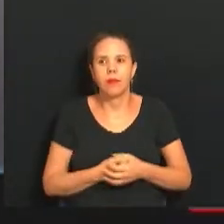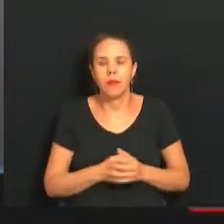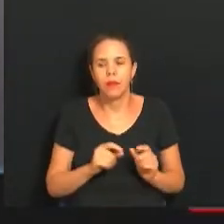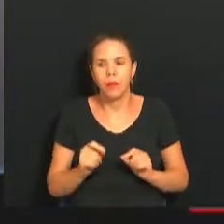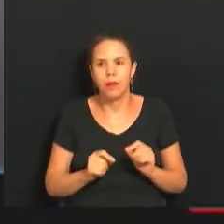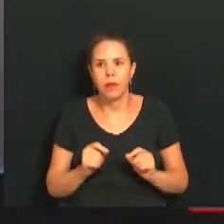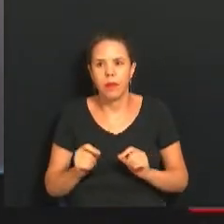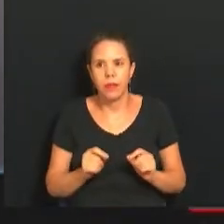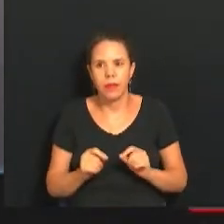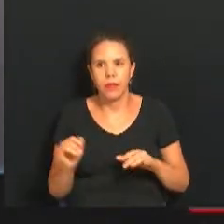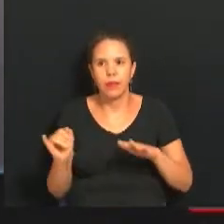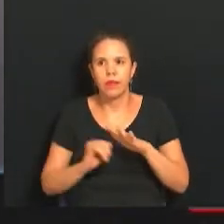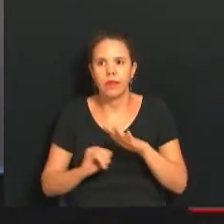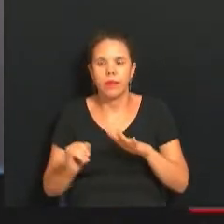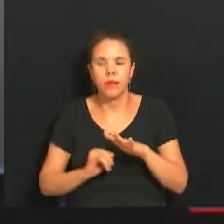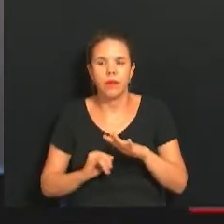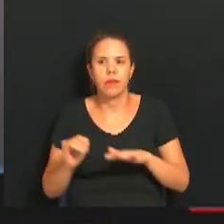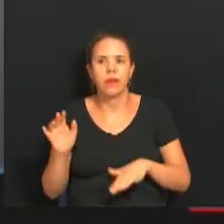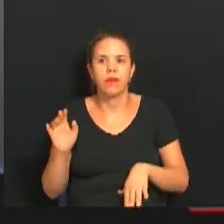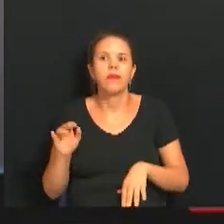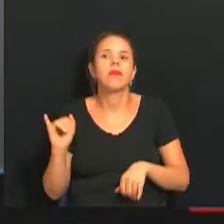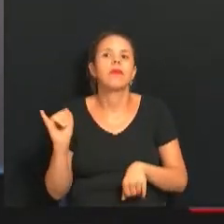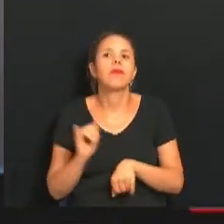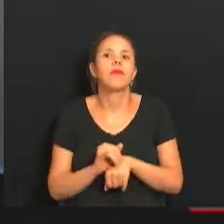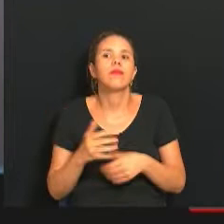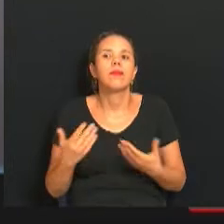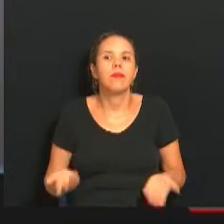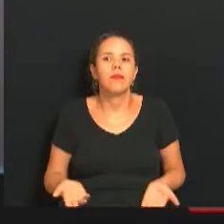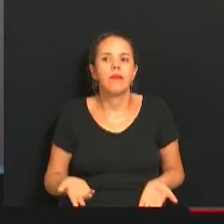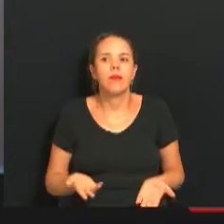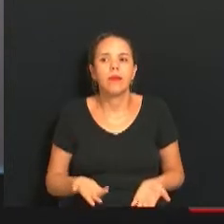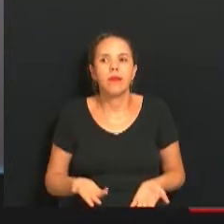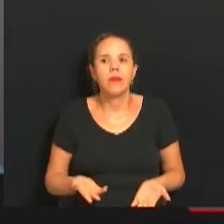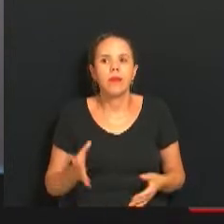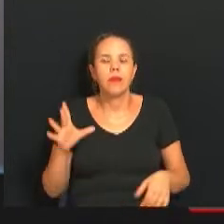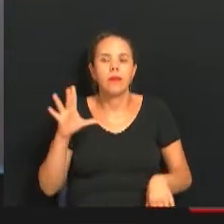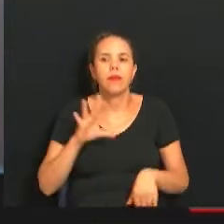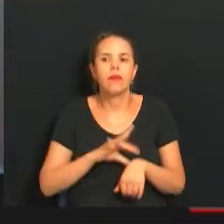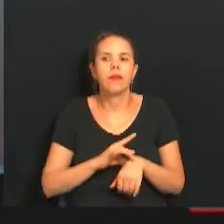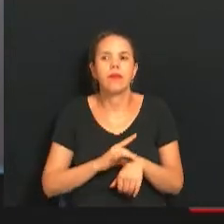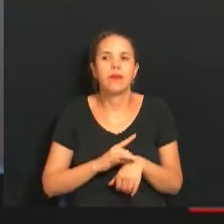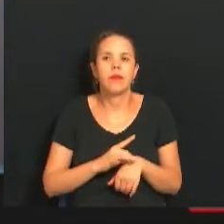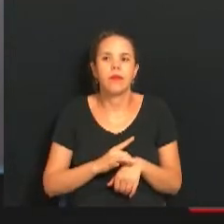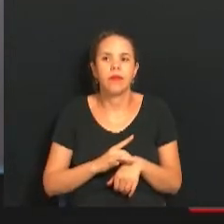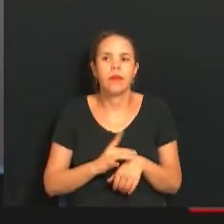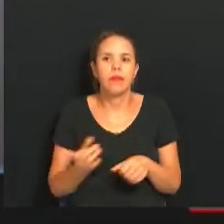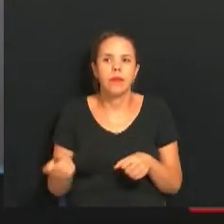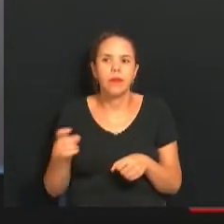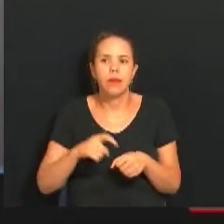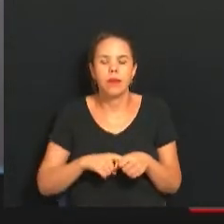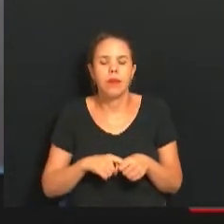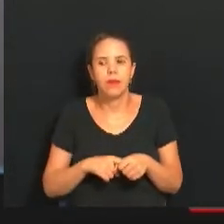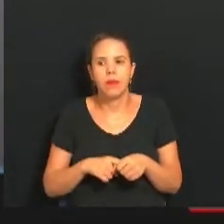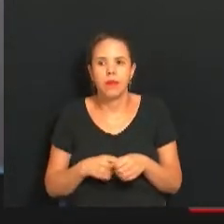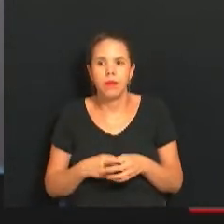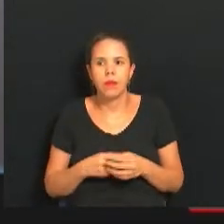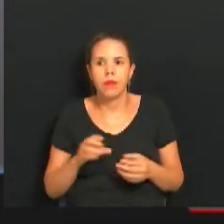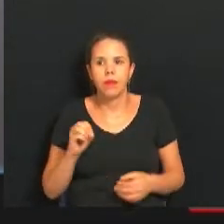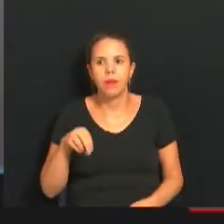essas instituições internacionais, sejam elas de segurança, sejam elas voltadas à diplomacia, como é o caso da